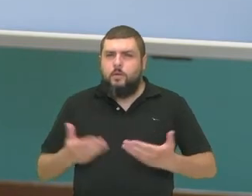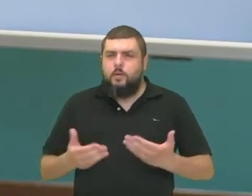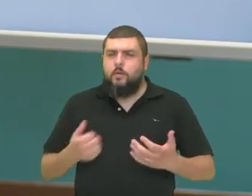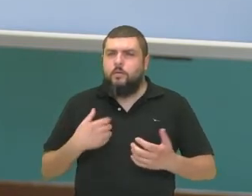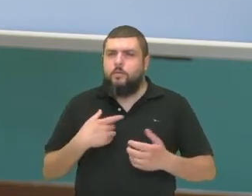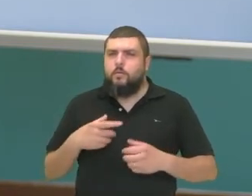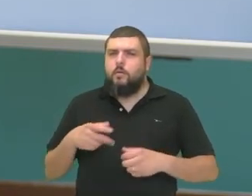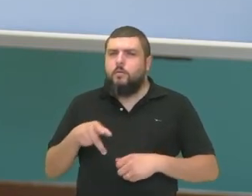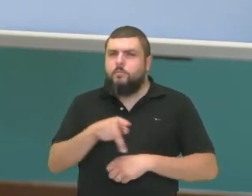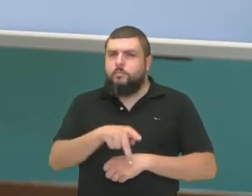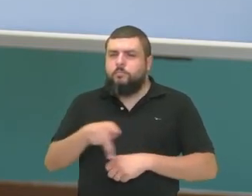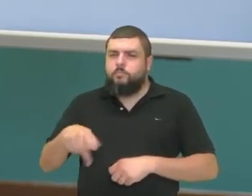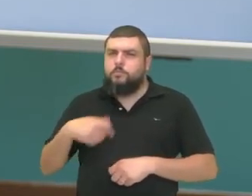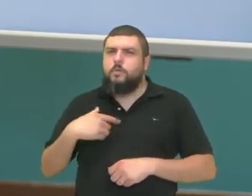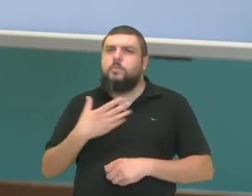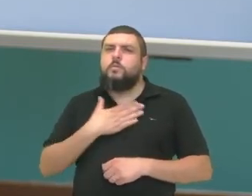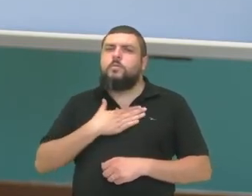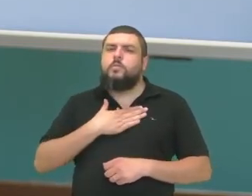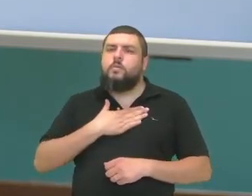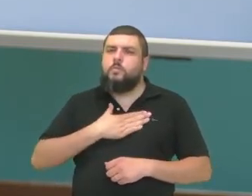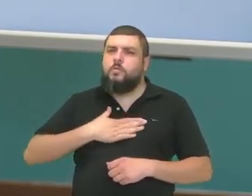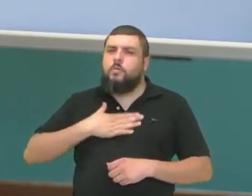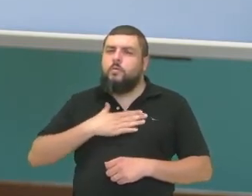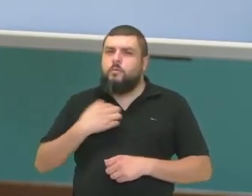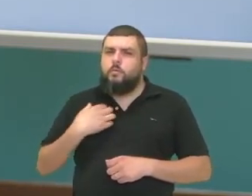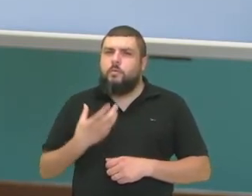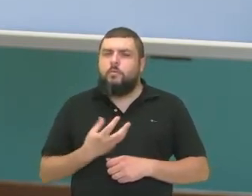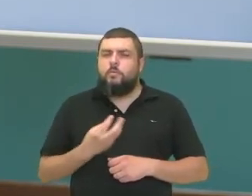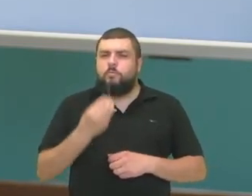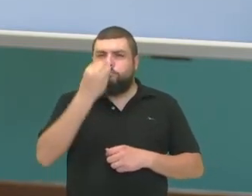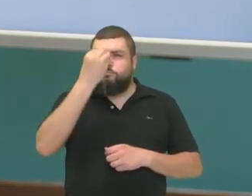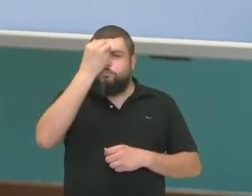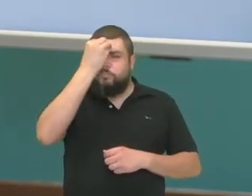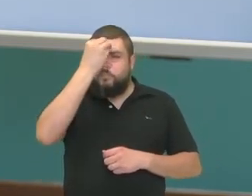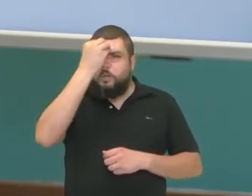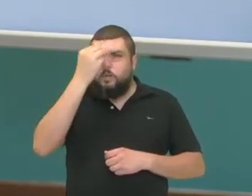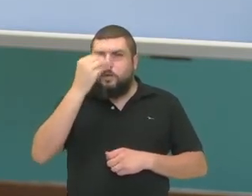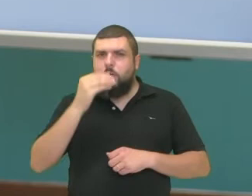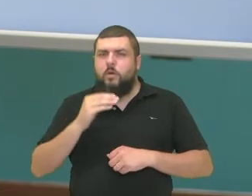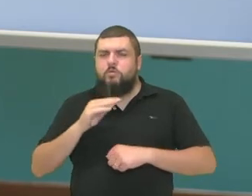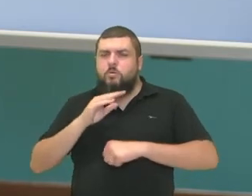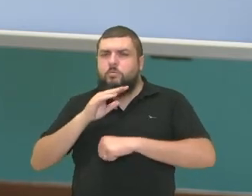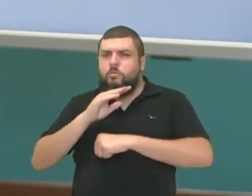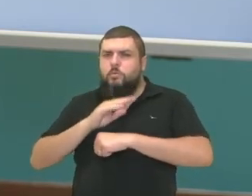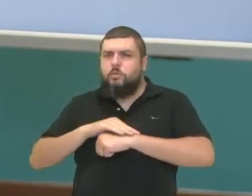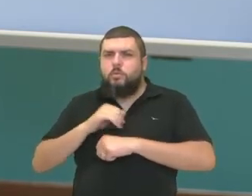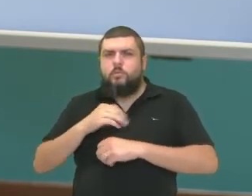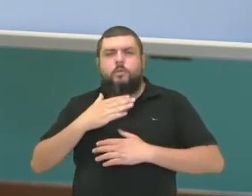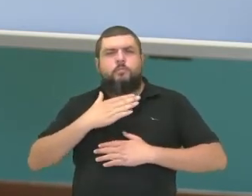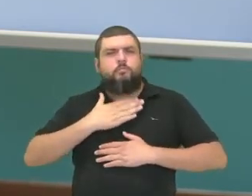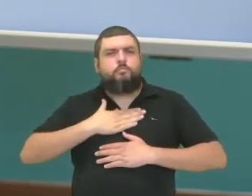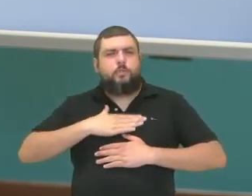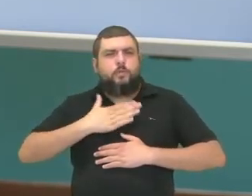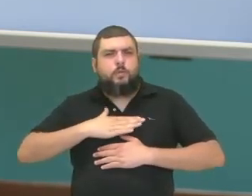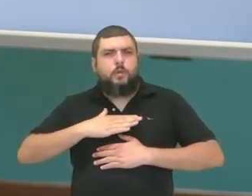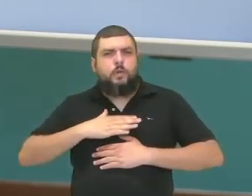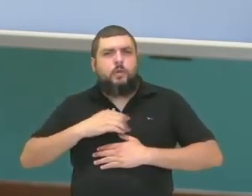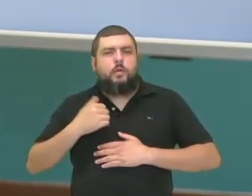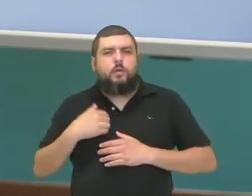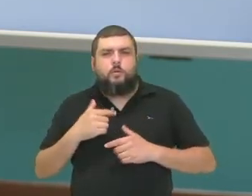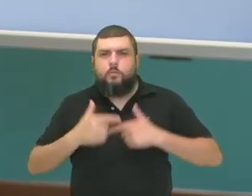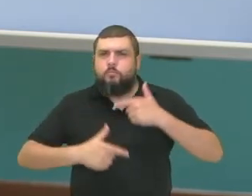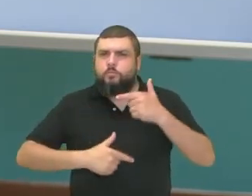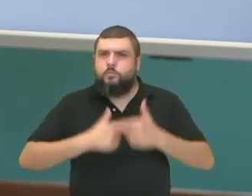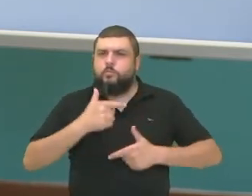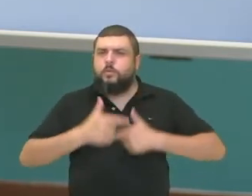gostaria de processar. Eu gostaria de lhe dar um time, professor, um descanso, porque é a minha vez de